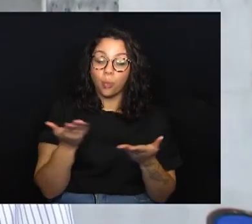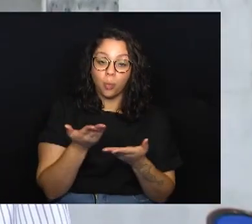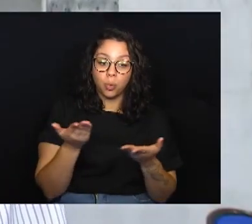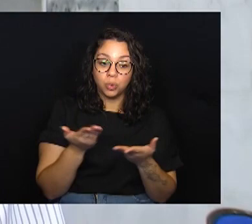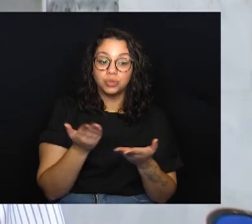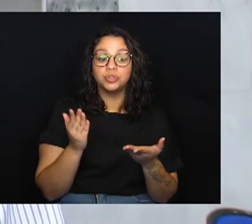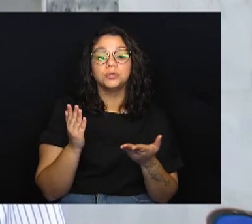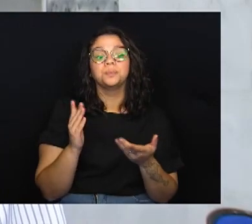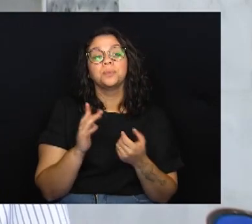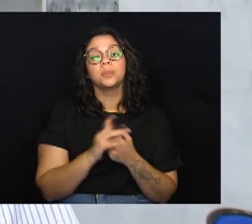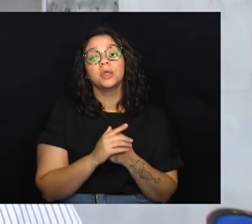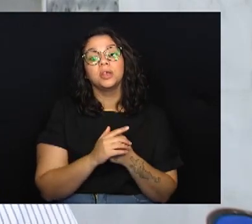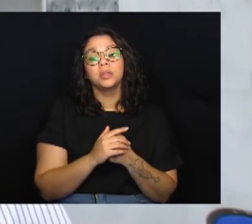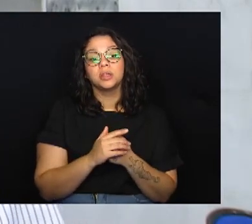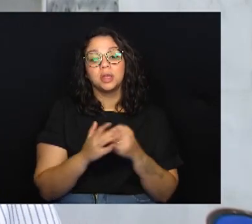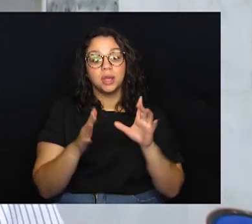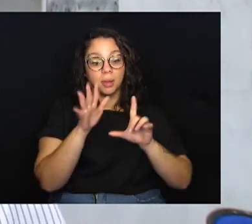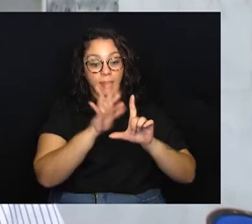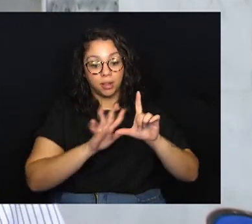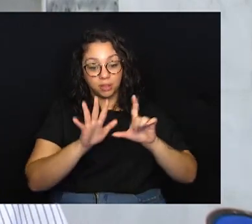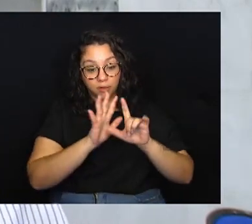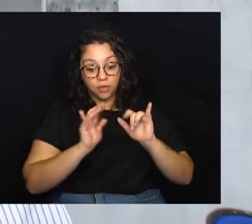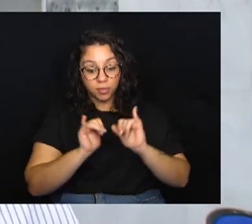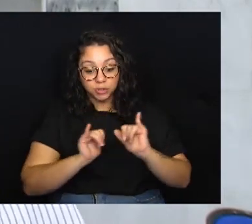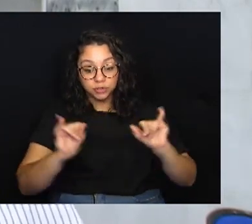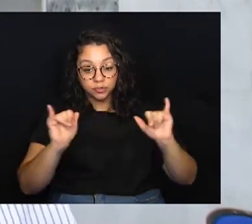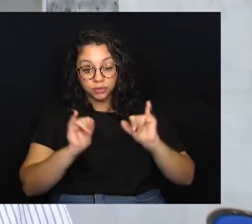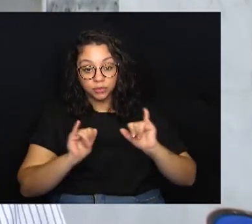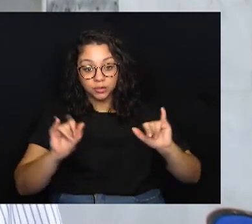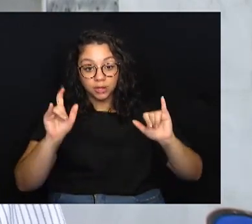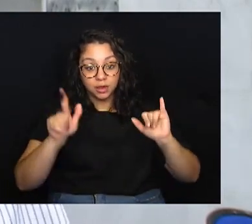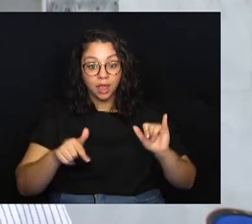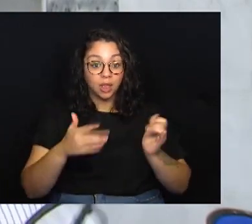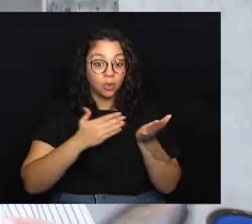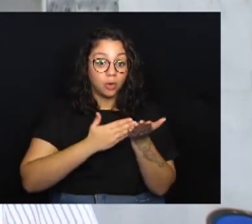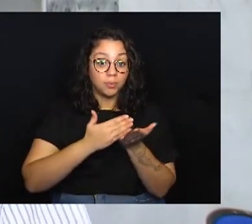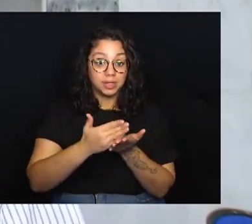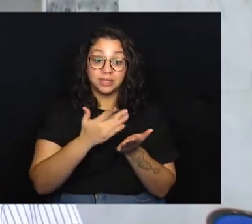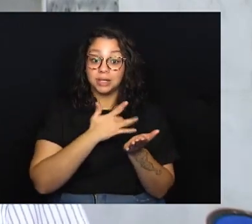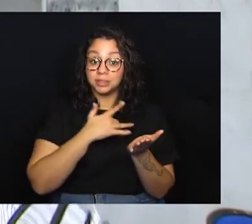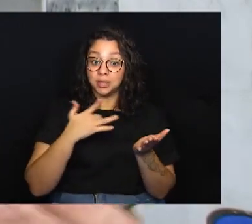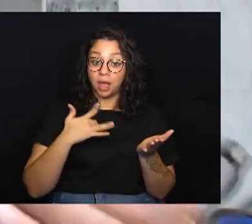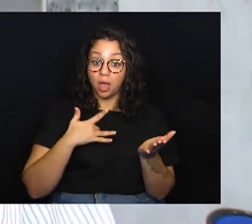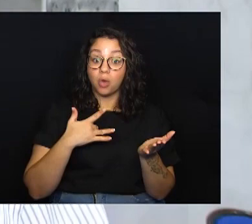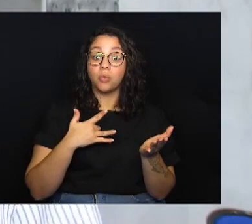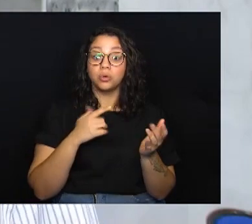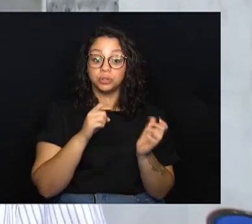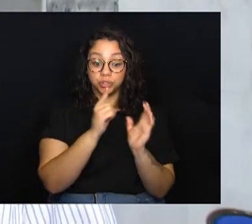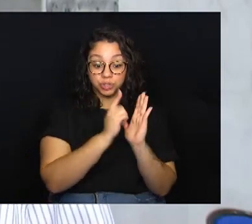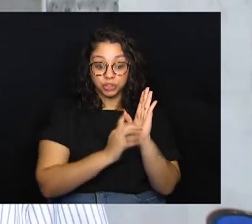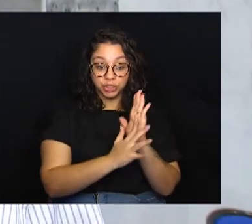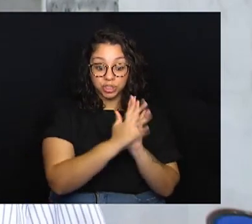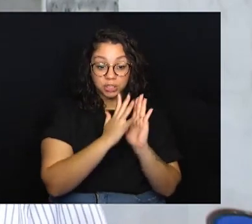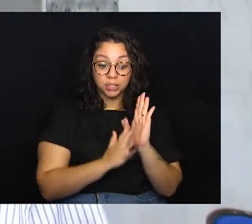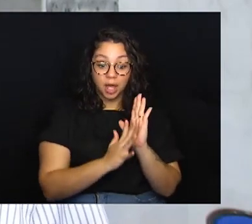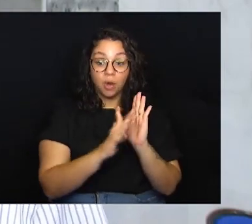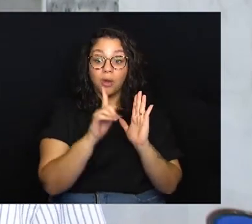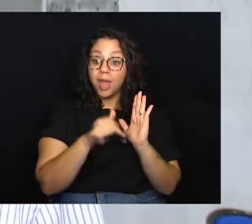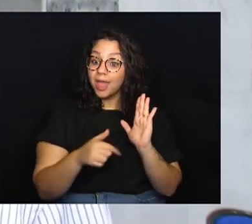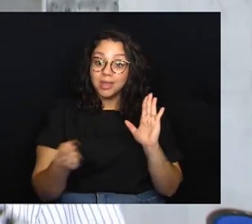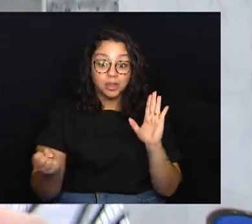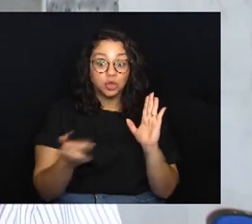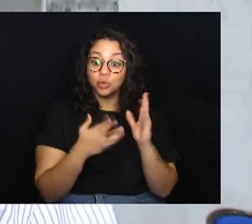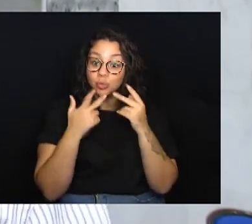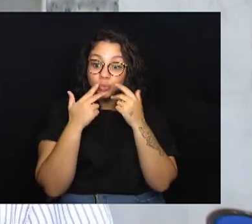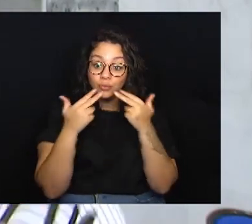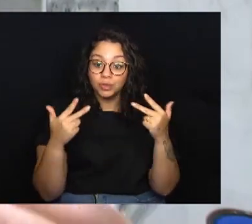Prefeitura está divulgando, que vai permitir o que ele está chamando de implantação da saúde digital, é um avanço, é uma inovação. A gente espera com isso